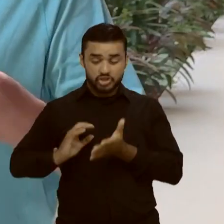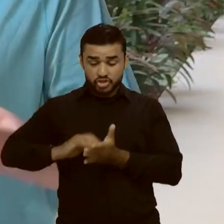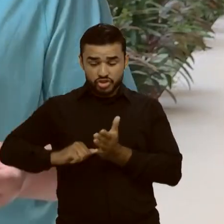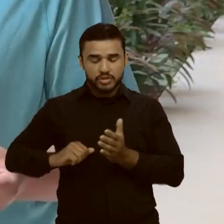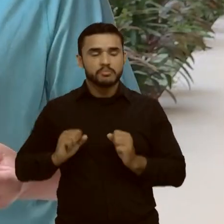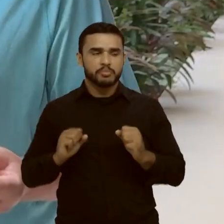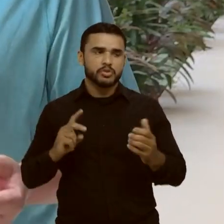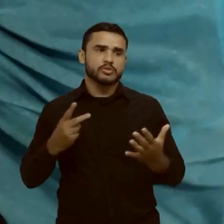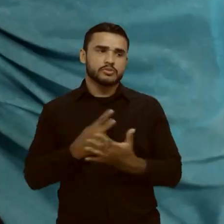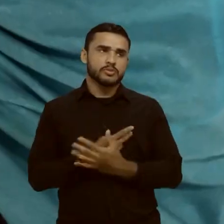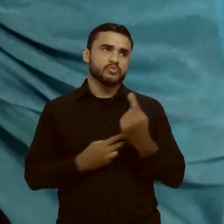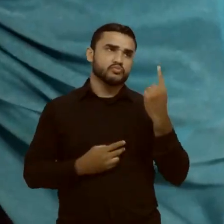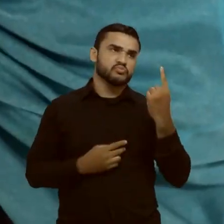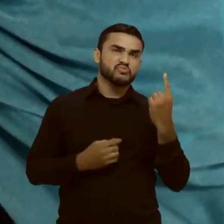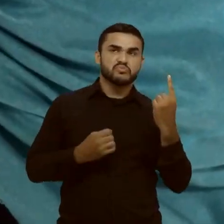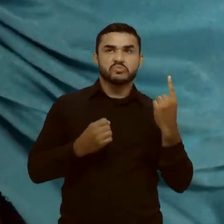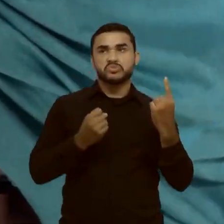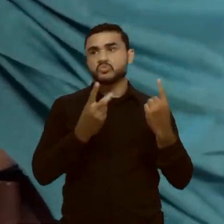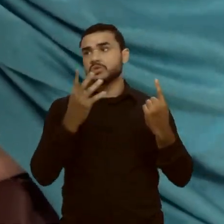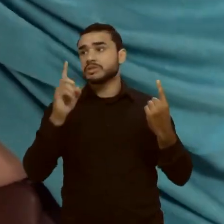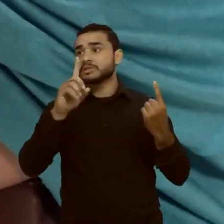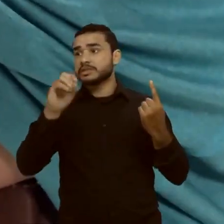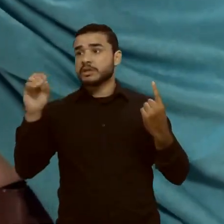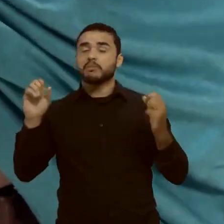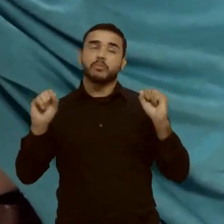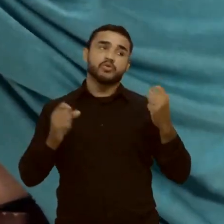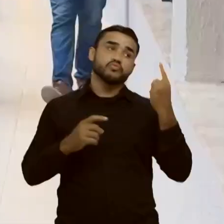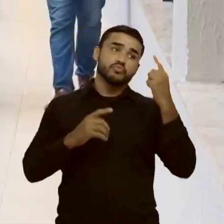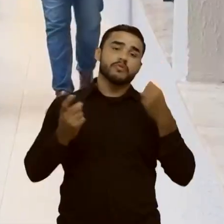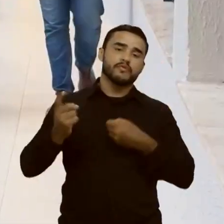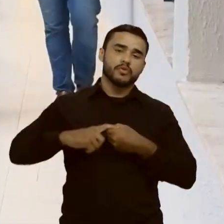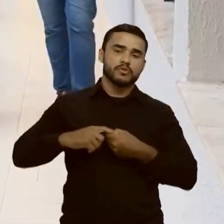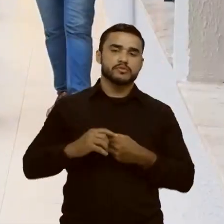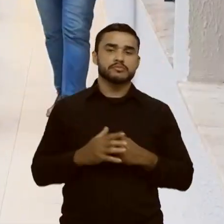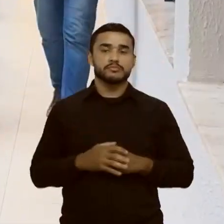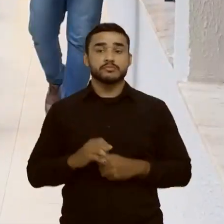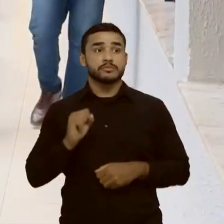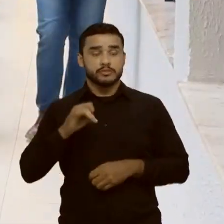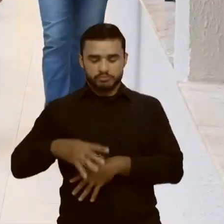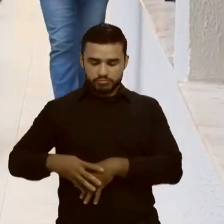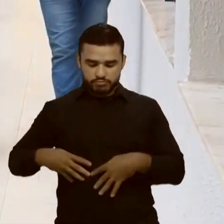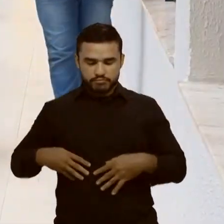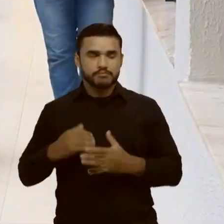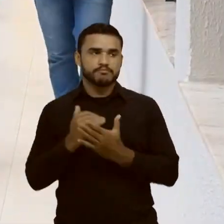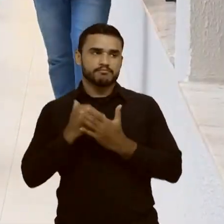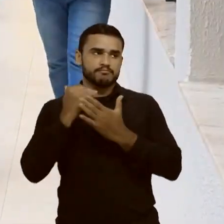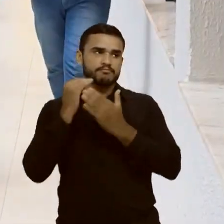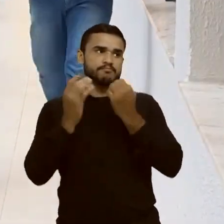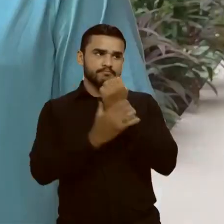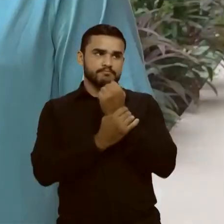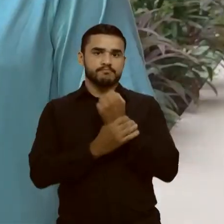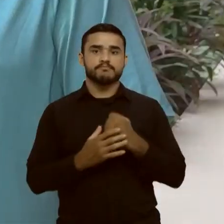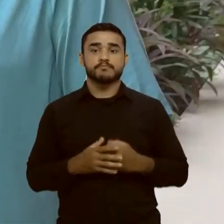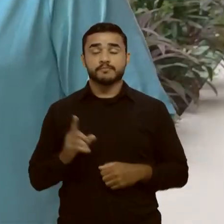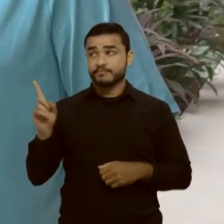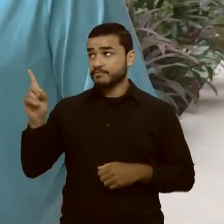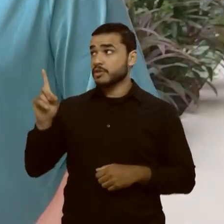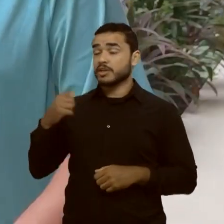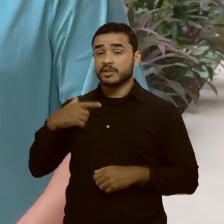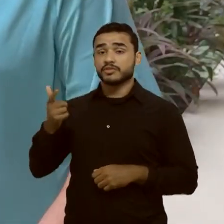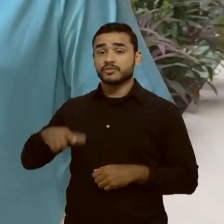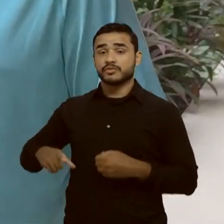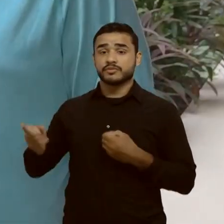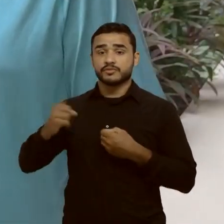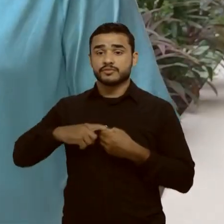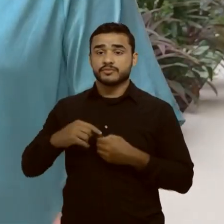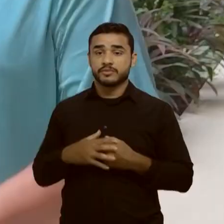de paciente com hérnias que voltaram a surgir após a cirurgia, mesmo com ele tomando todos os cuidados. O único peso que eu pego